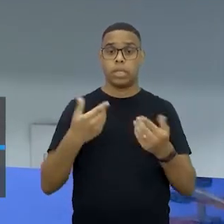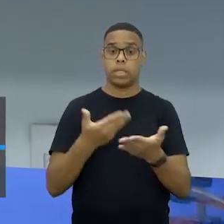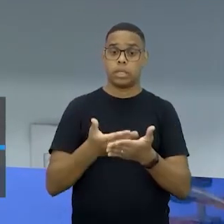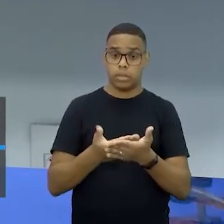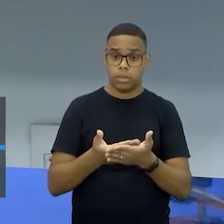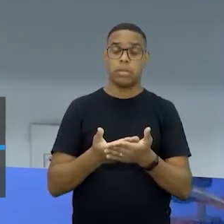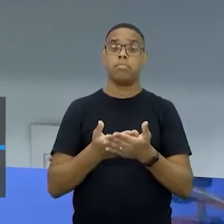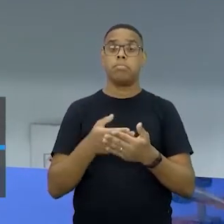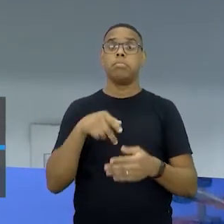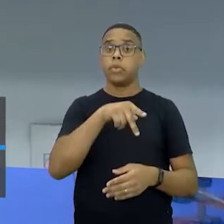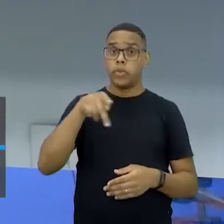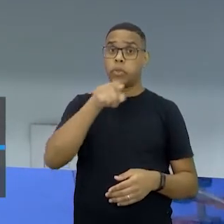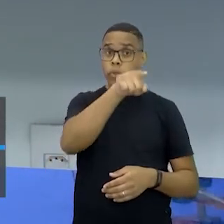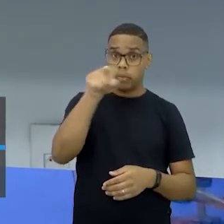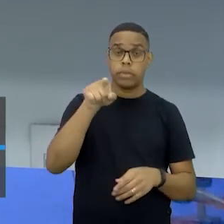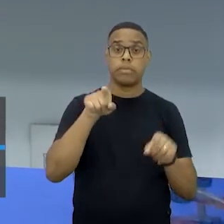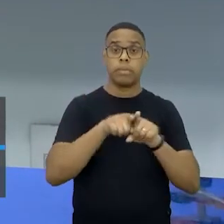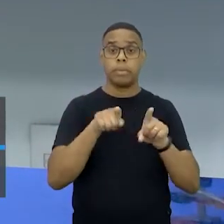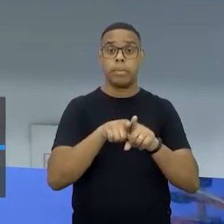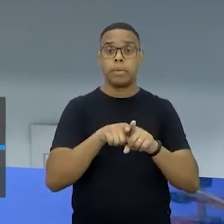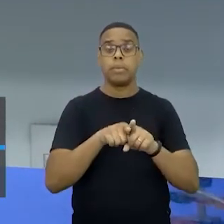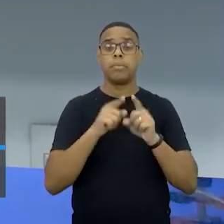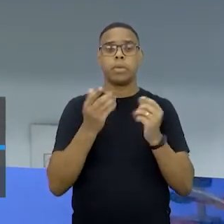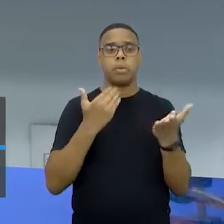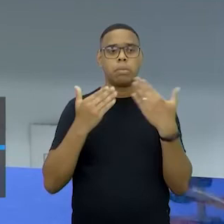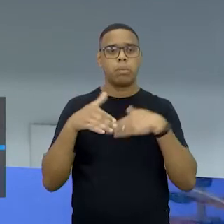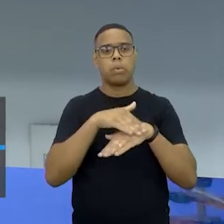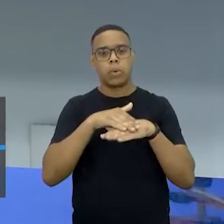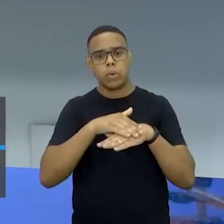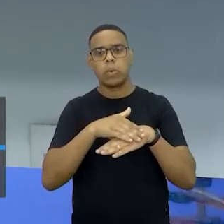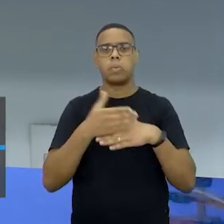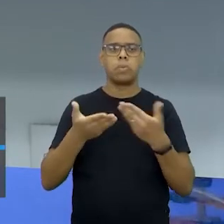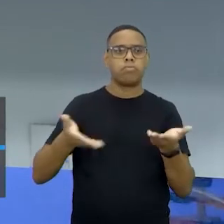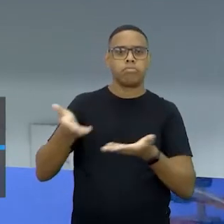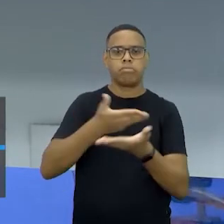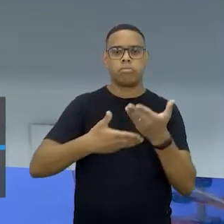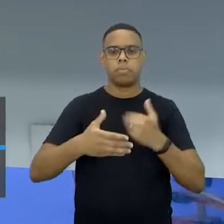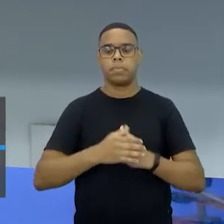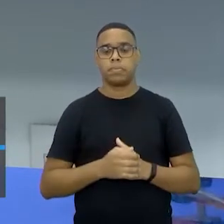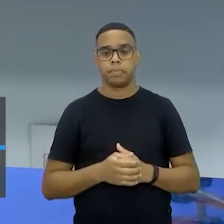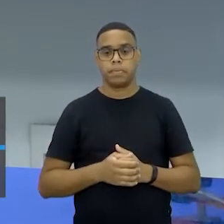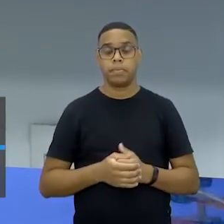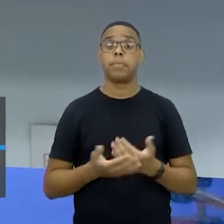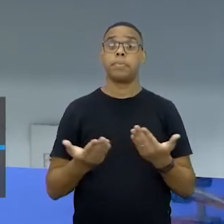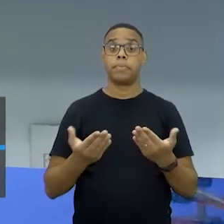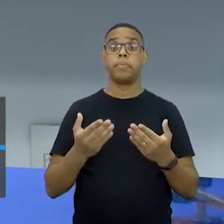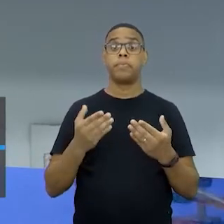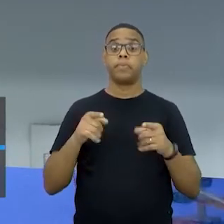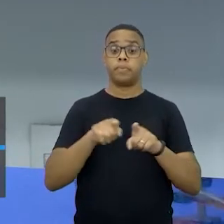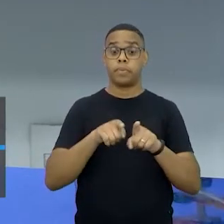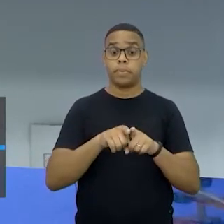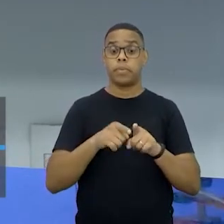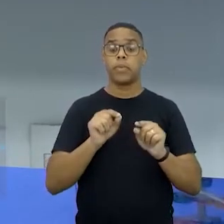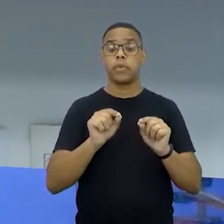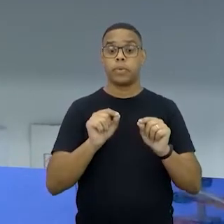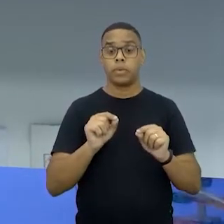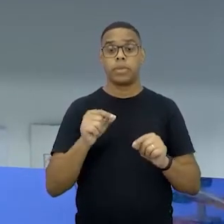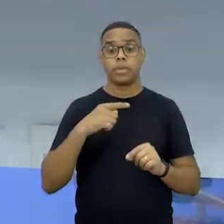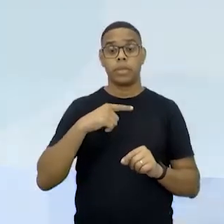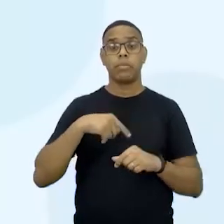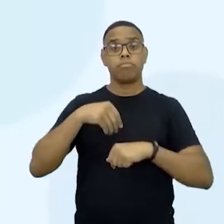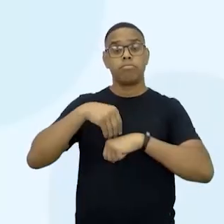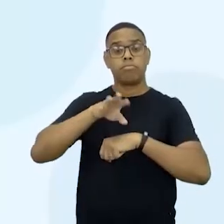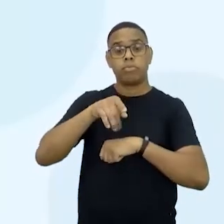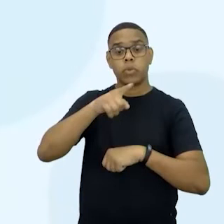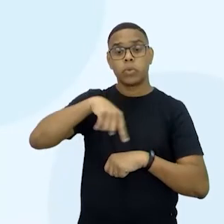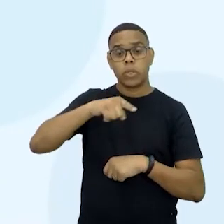e para que vocês professores também possam aí discutir com os seus estudantes deixo ainda para vocês também uma